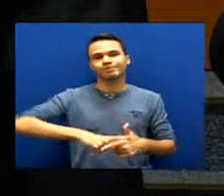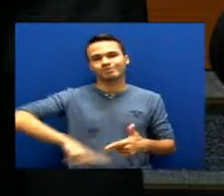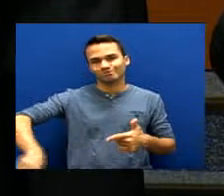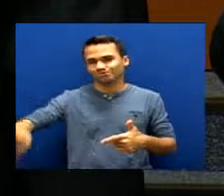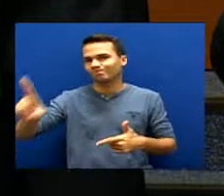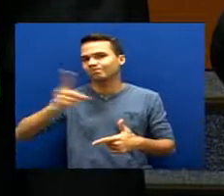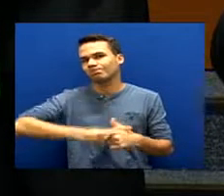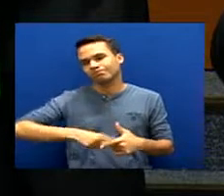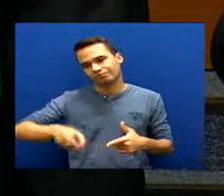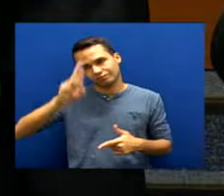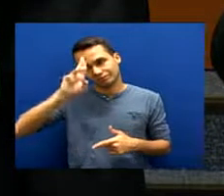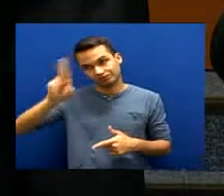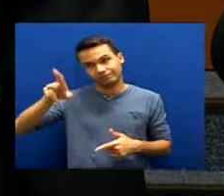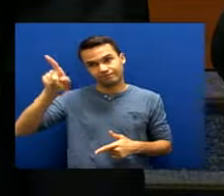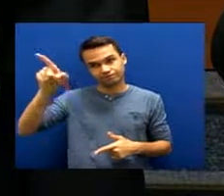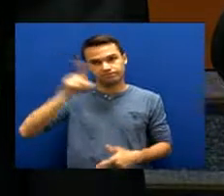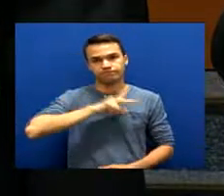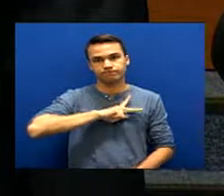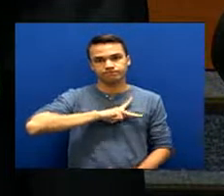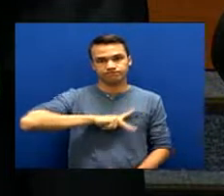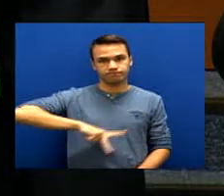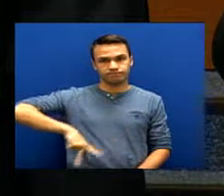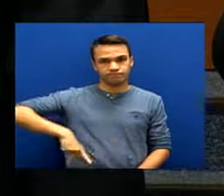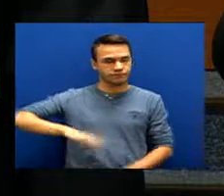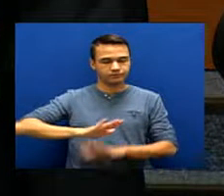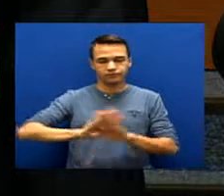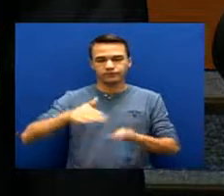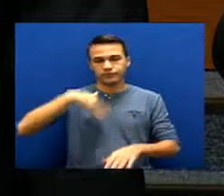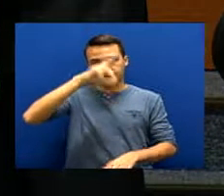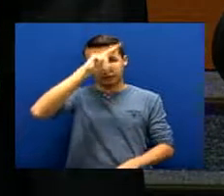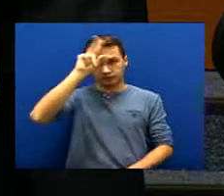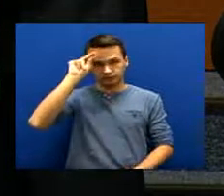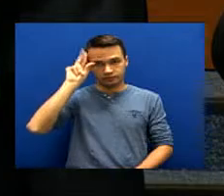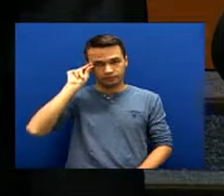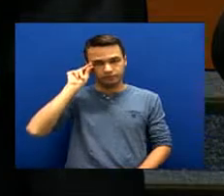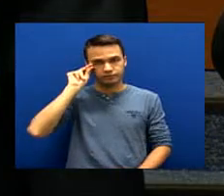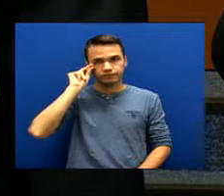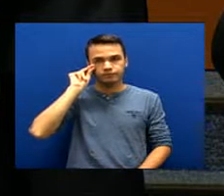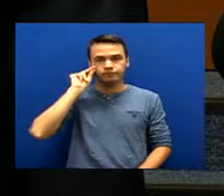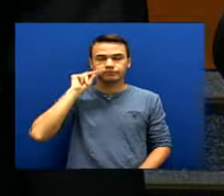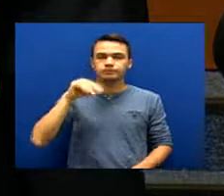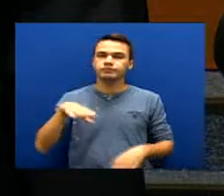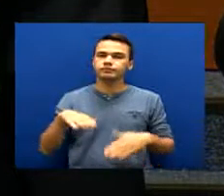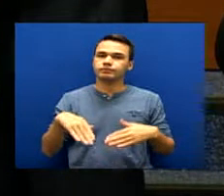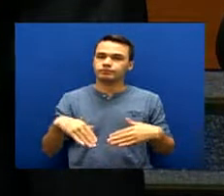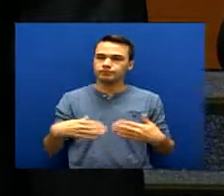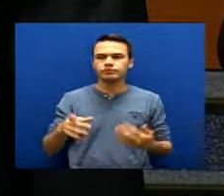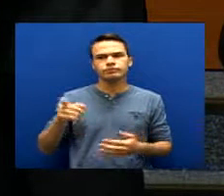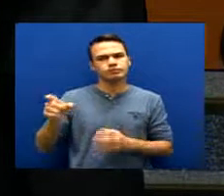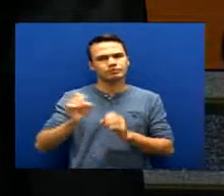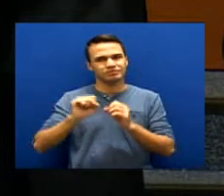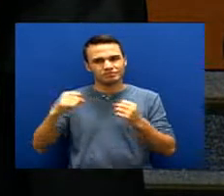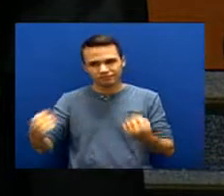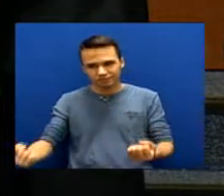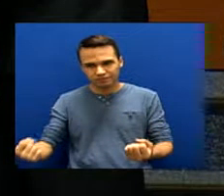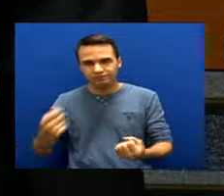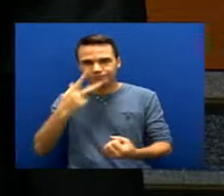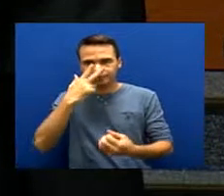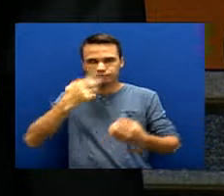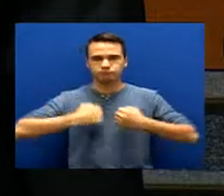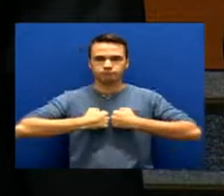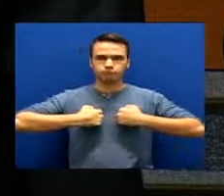vocês, eu também nunca deixei, estou dentro da lida política, mas não abro mão